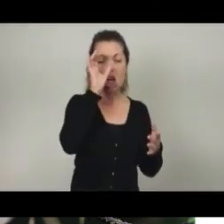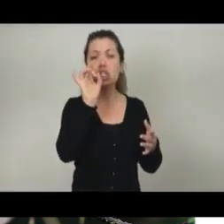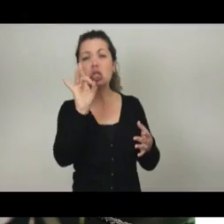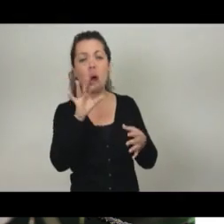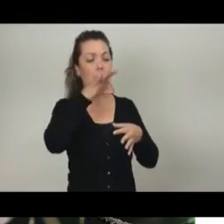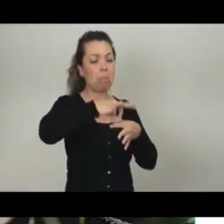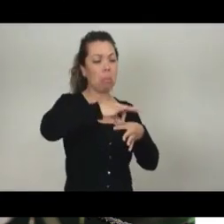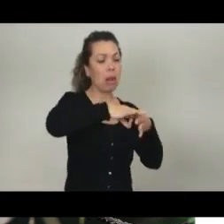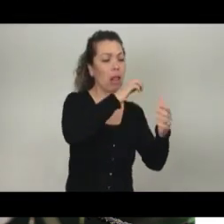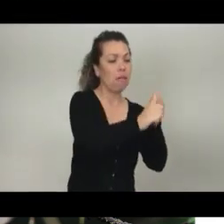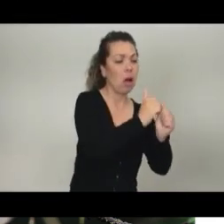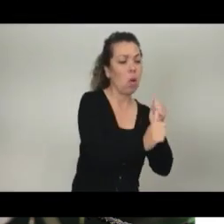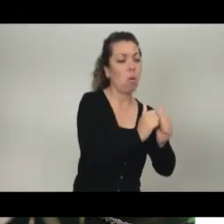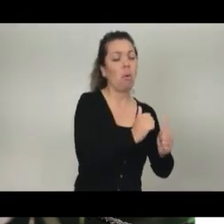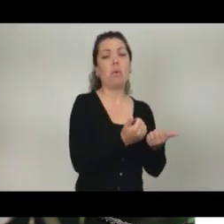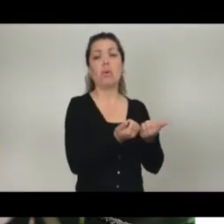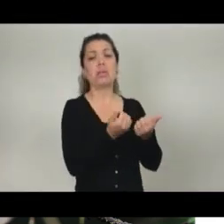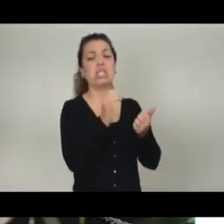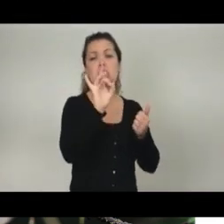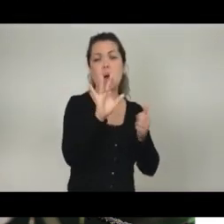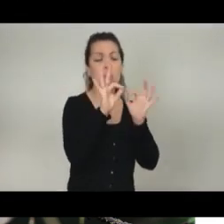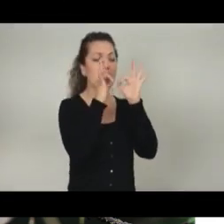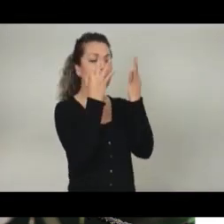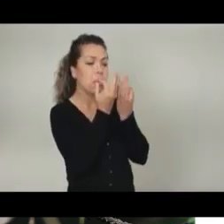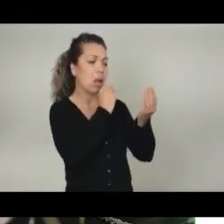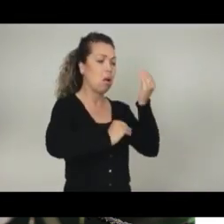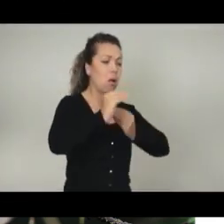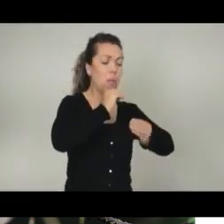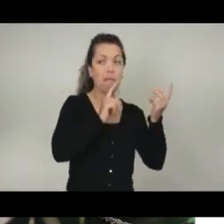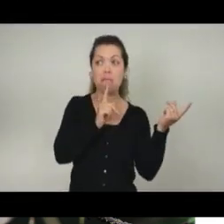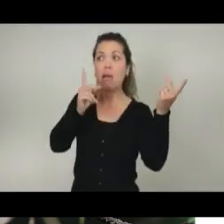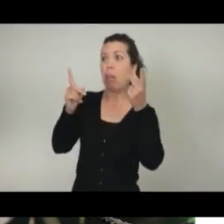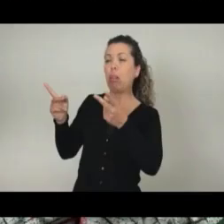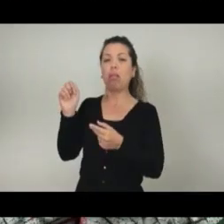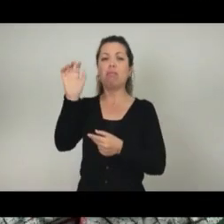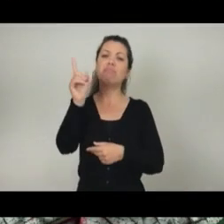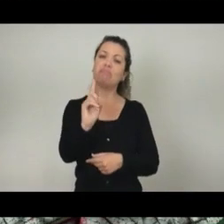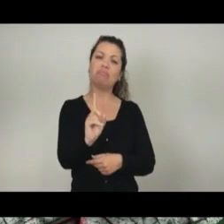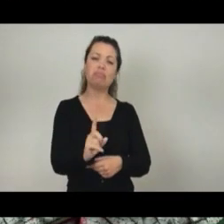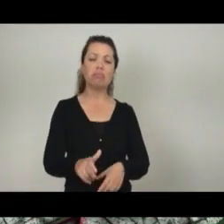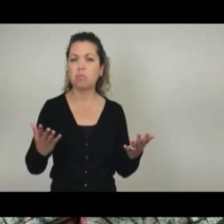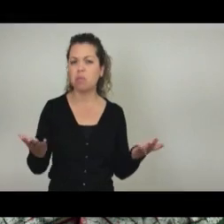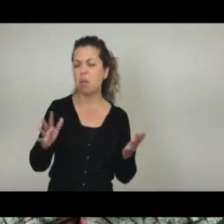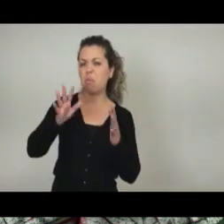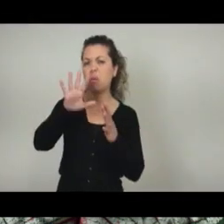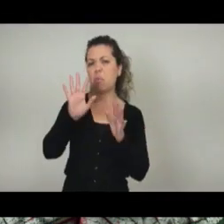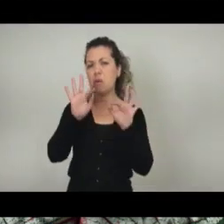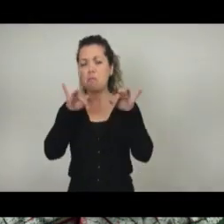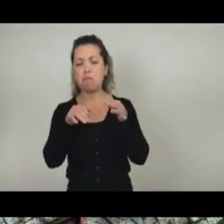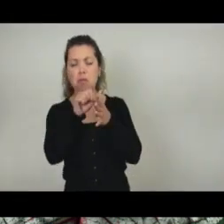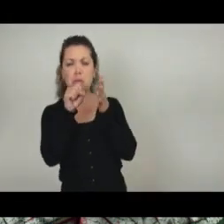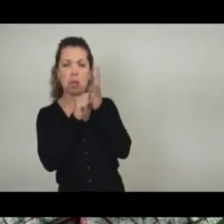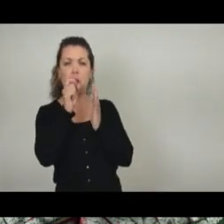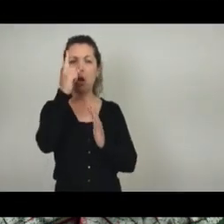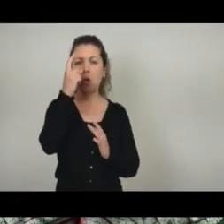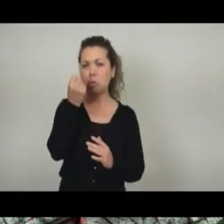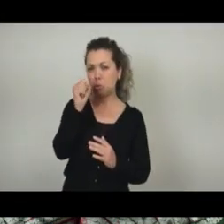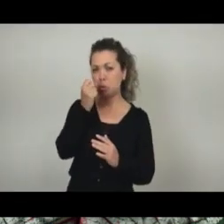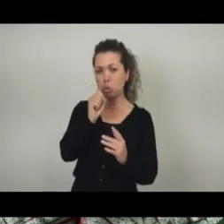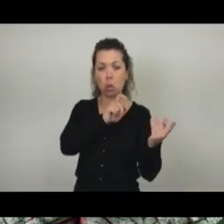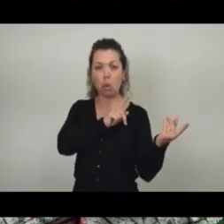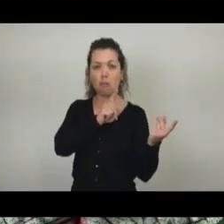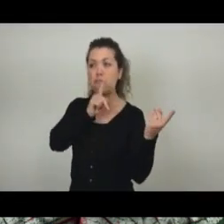verdadeiro desastre com muitas dimensões. Além da ameaça constante ao núcleo populacional provocada pelo